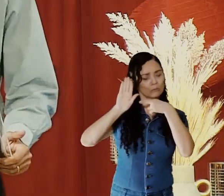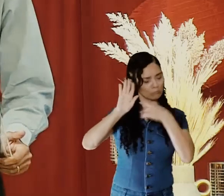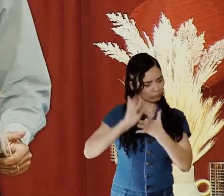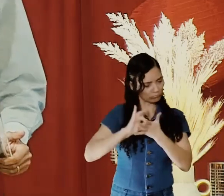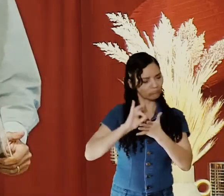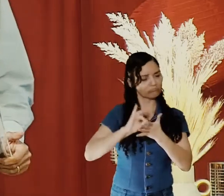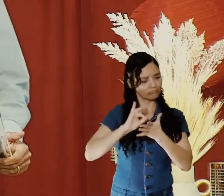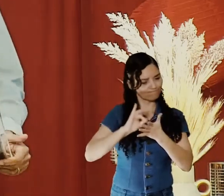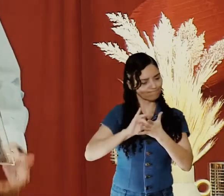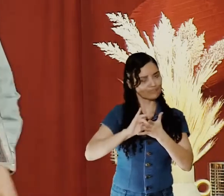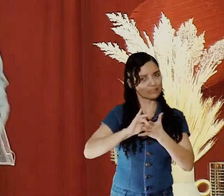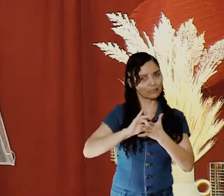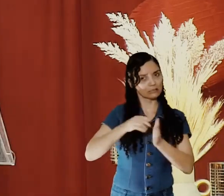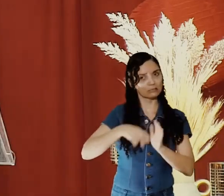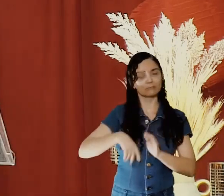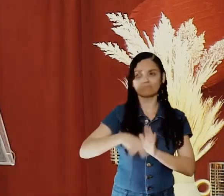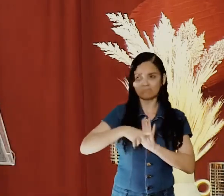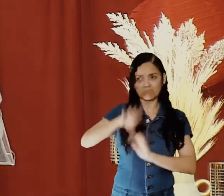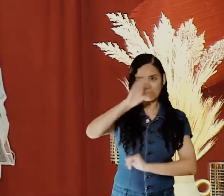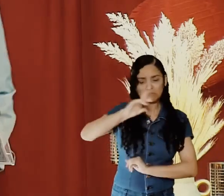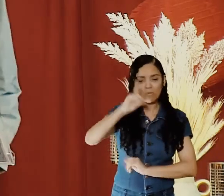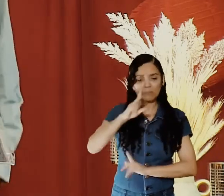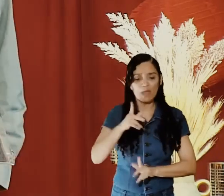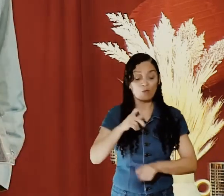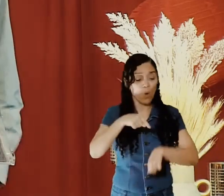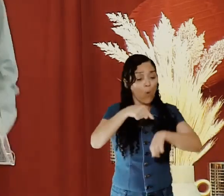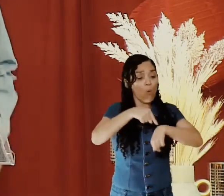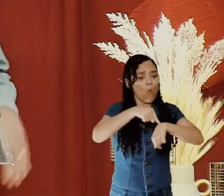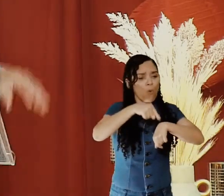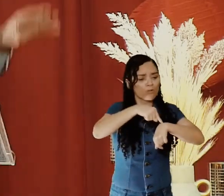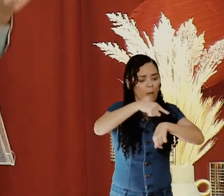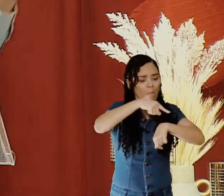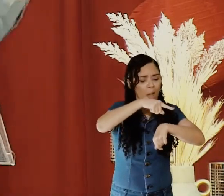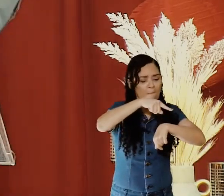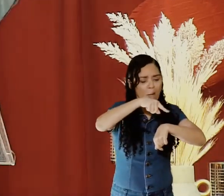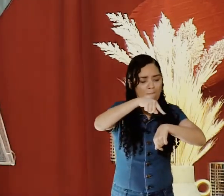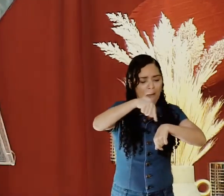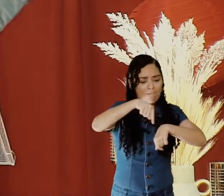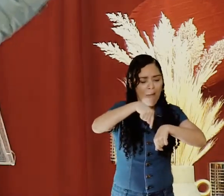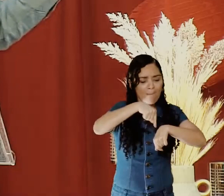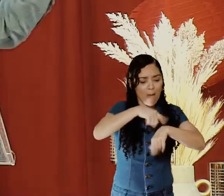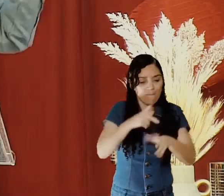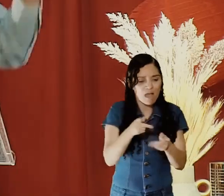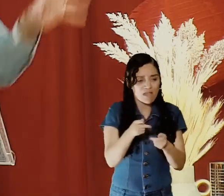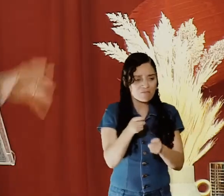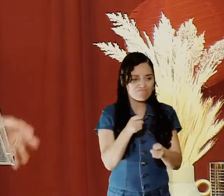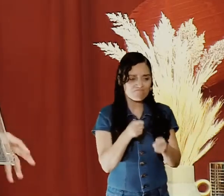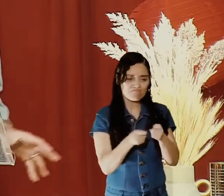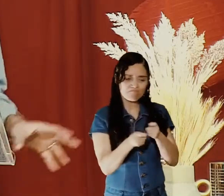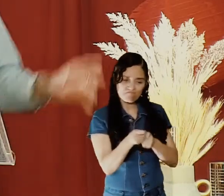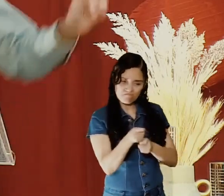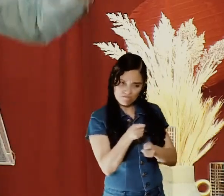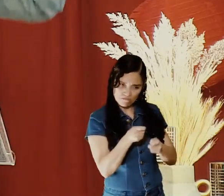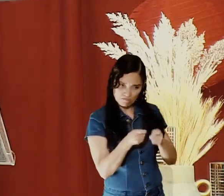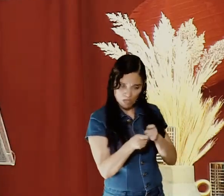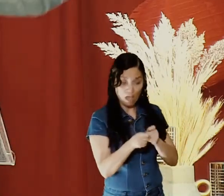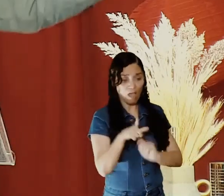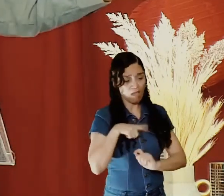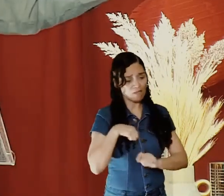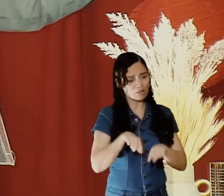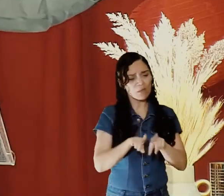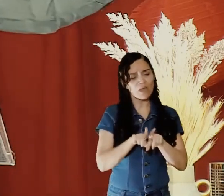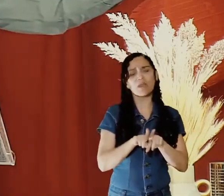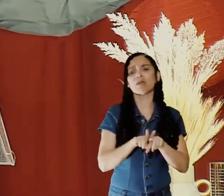tempo. Ele conduz o tempo. Veja que o evangelista ele faz questão de fazer referências cronológicas.